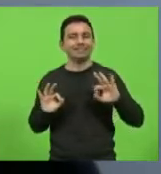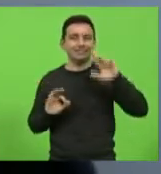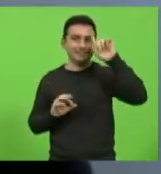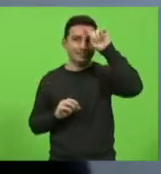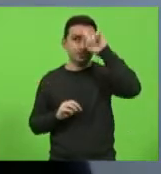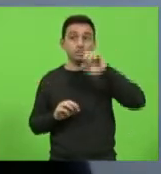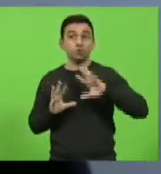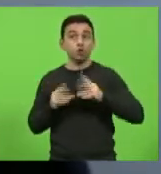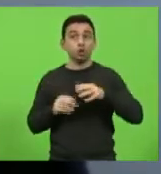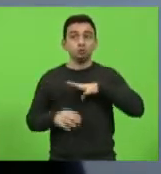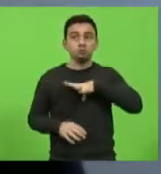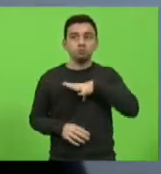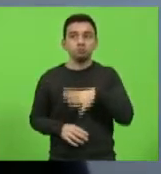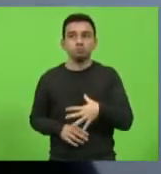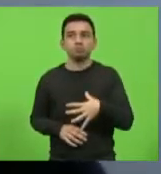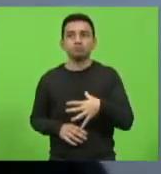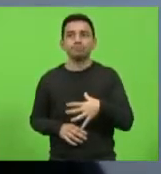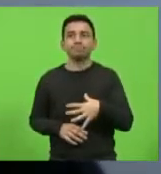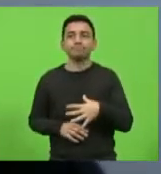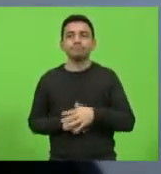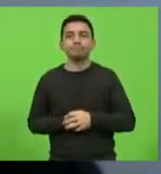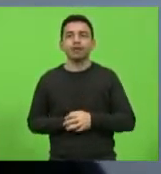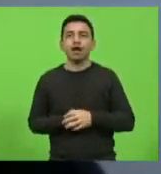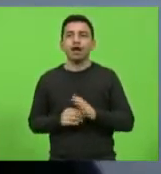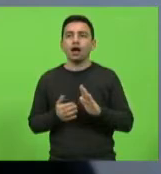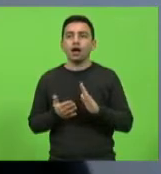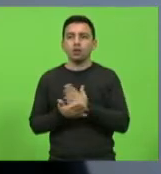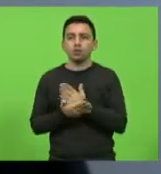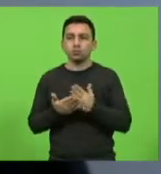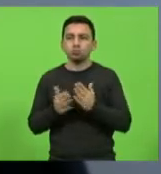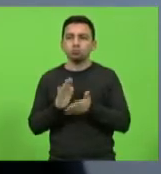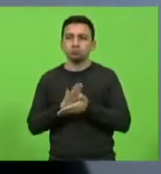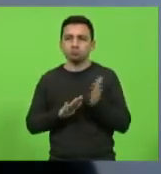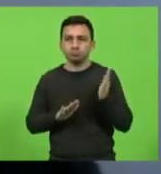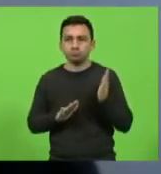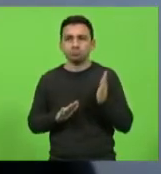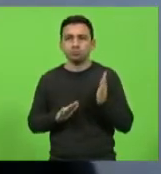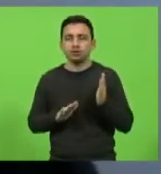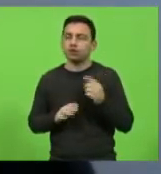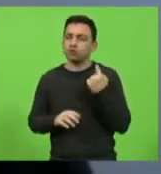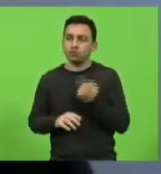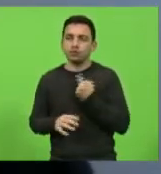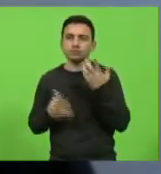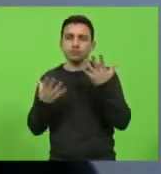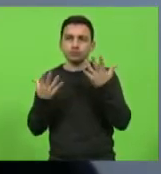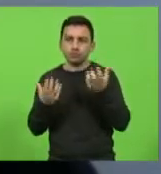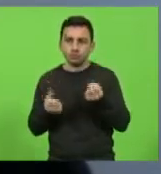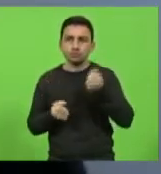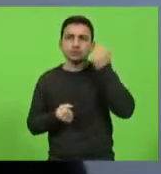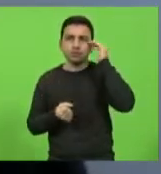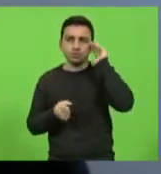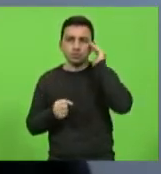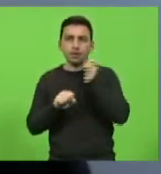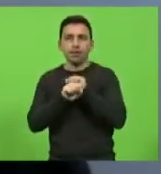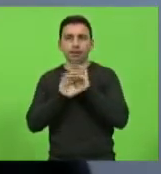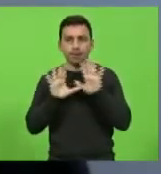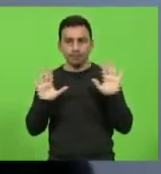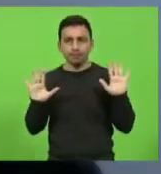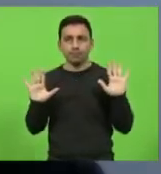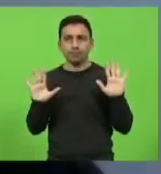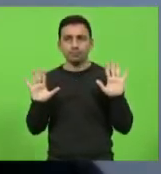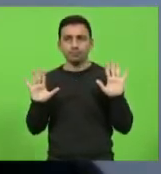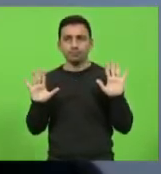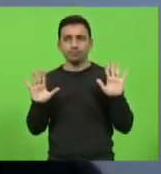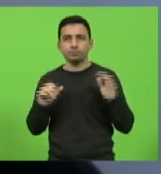saíram e que explicadamente conversaram conosco e que nós prontamente entendemos, eu